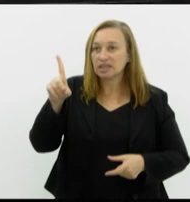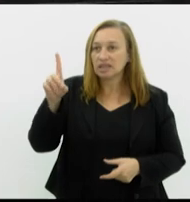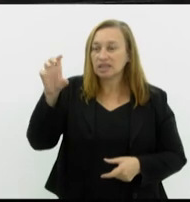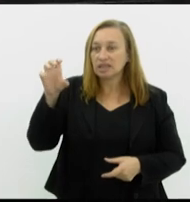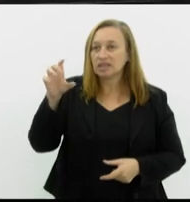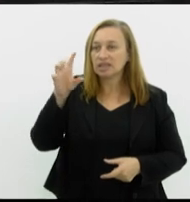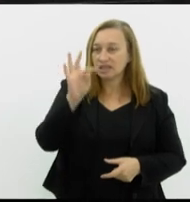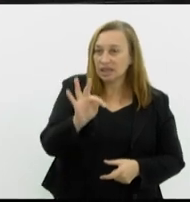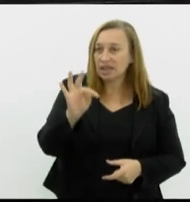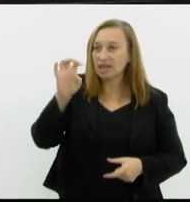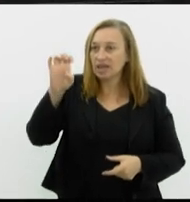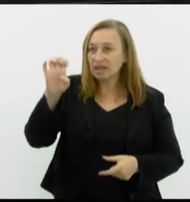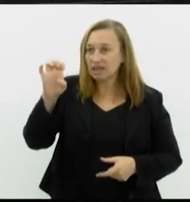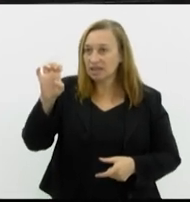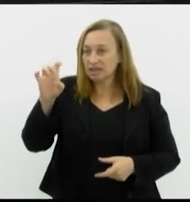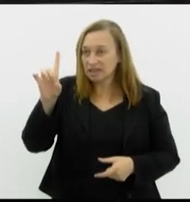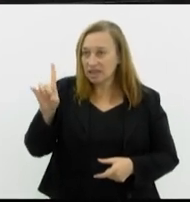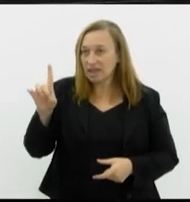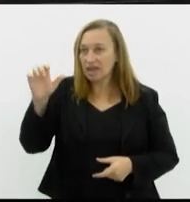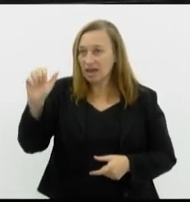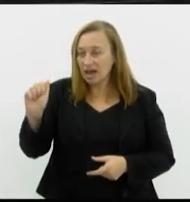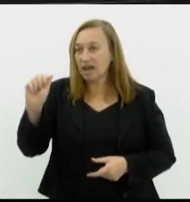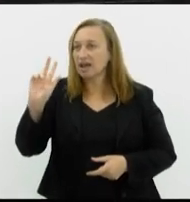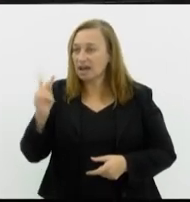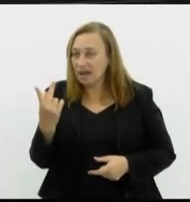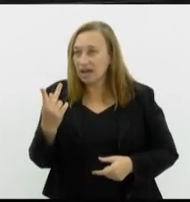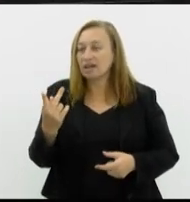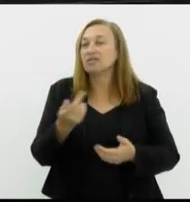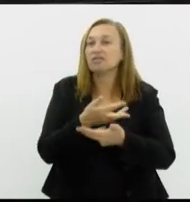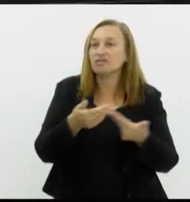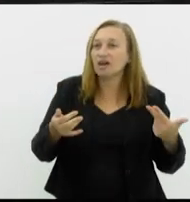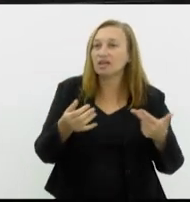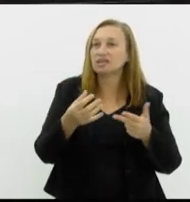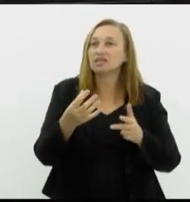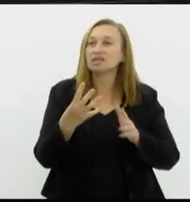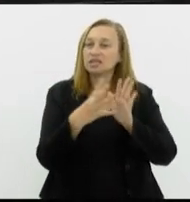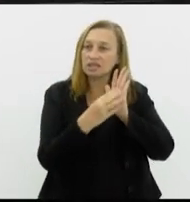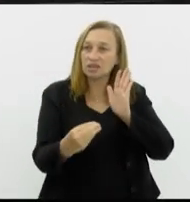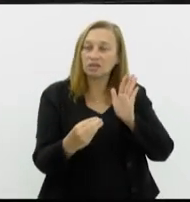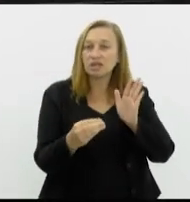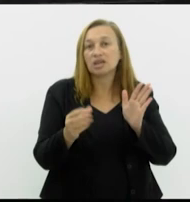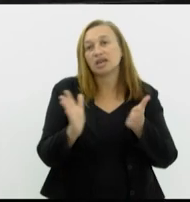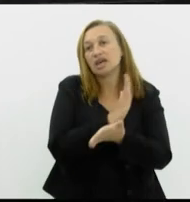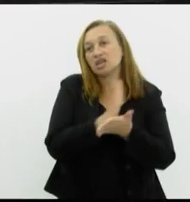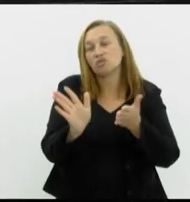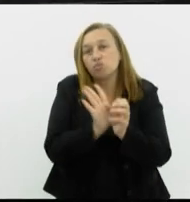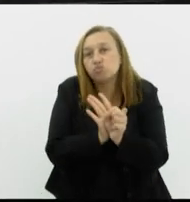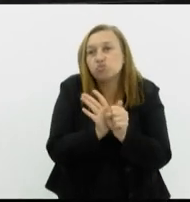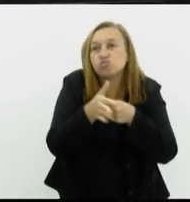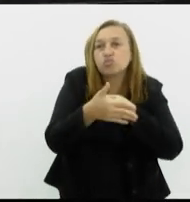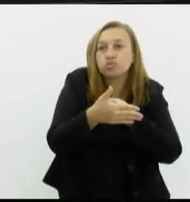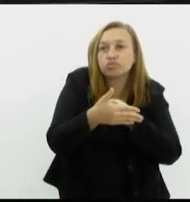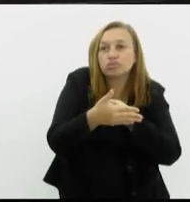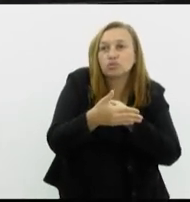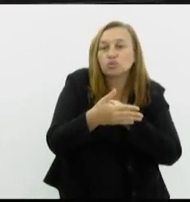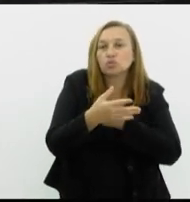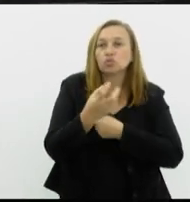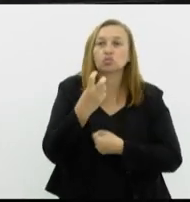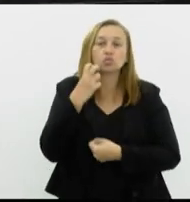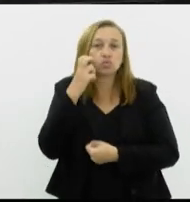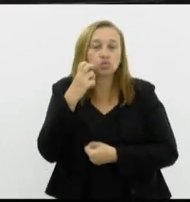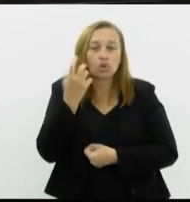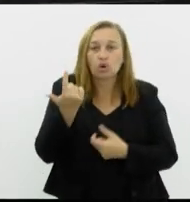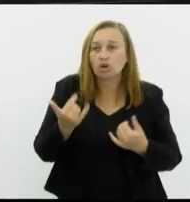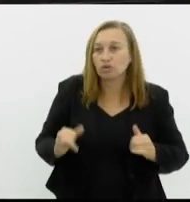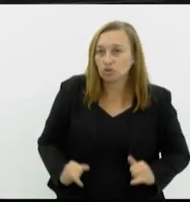TDAH, apenas para citar alguns exemplos, que muitas vezes são ocultas e causam constrangimento,